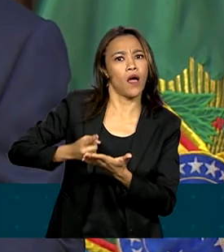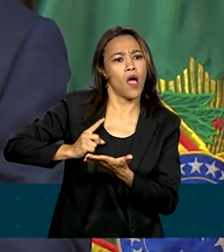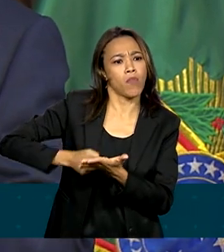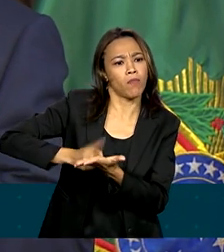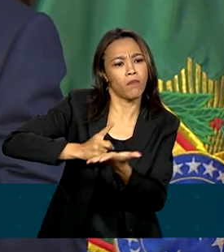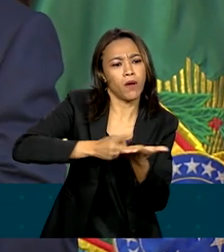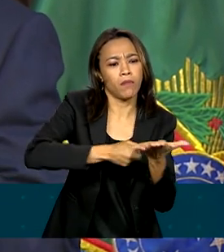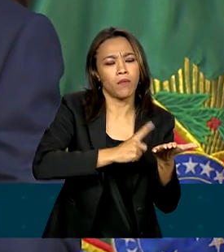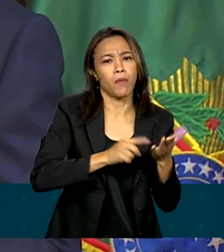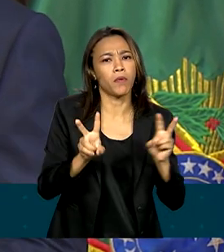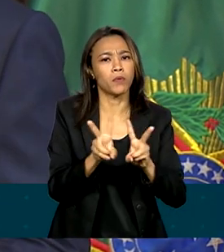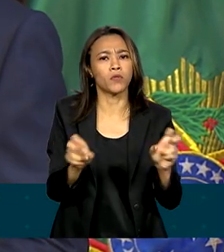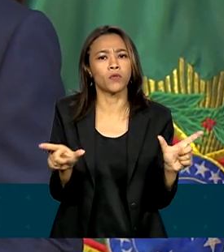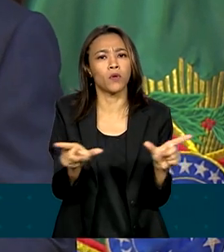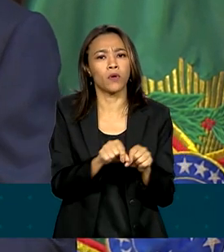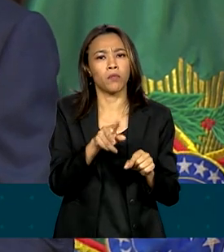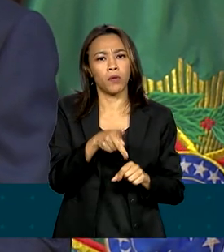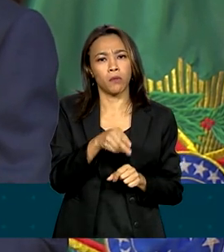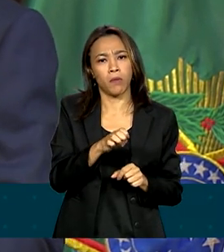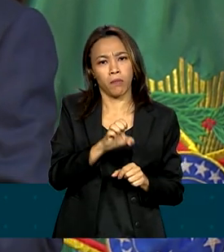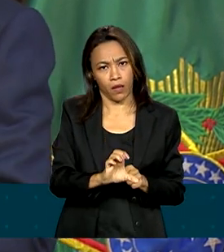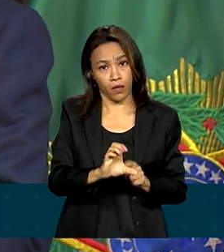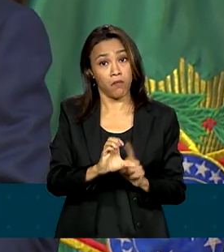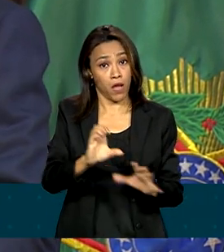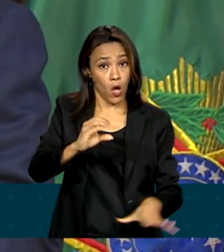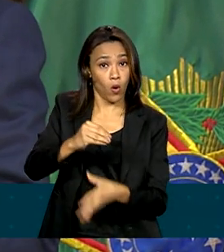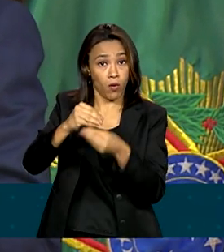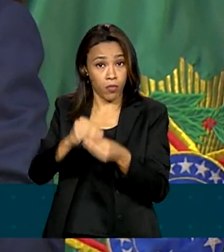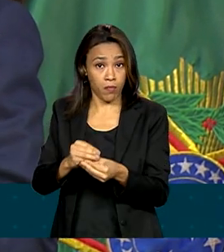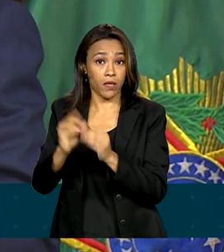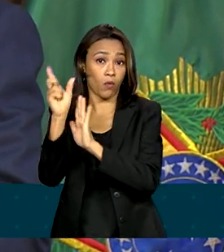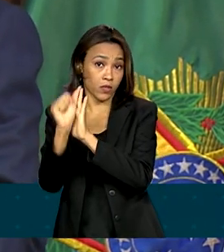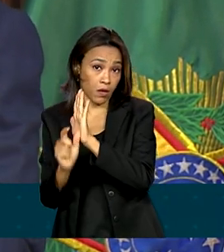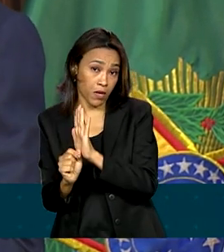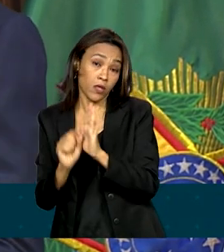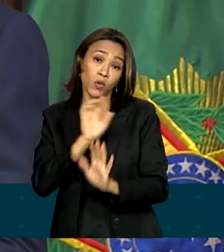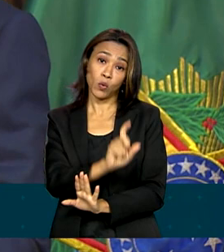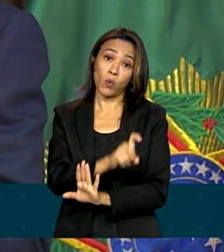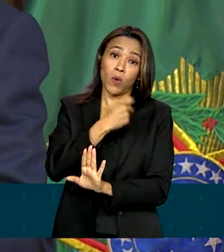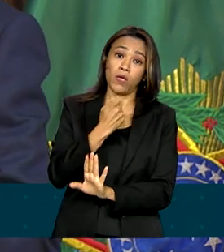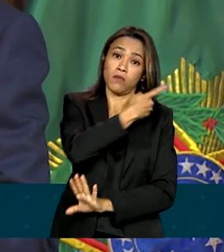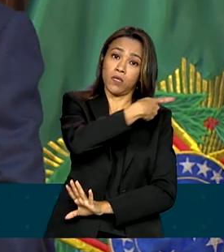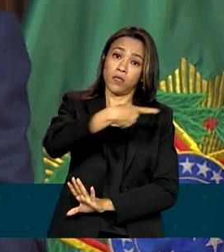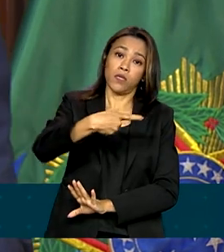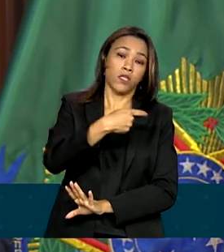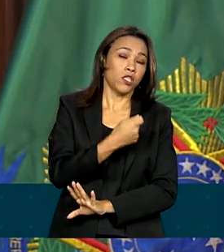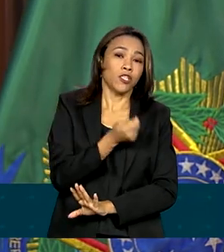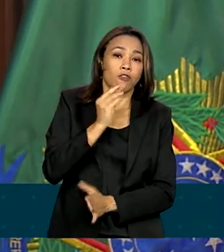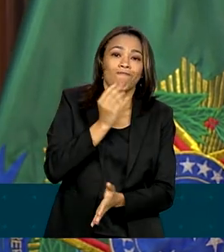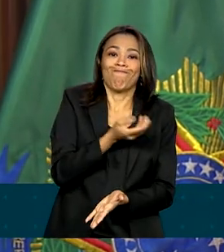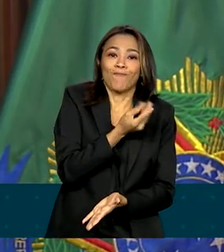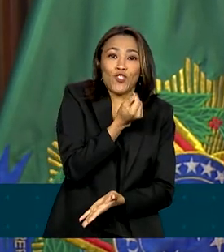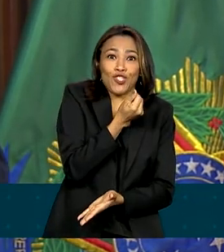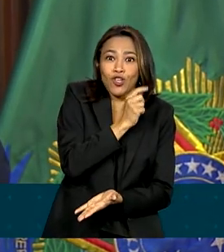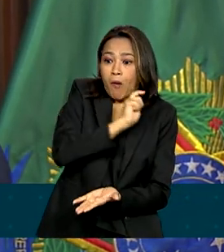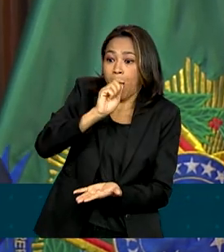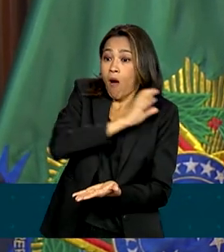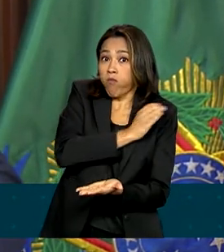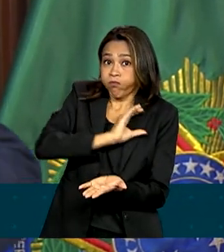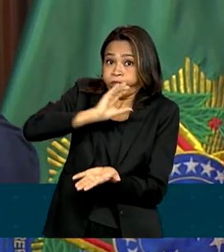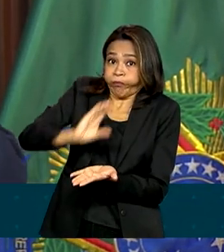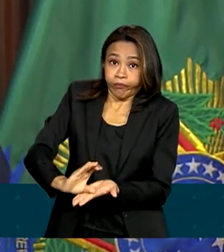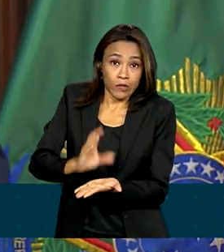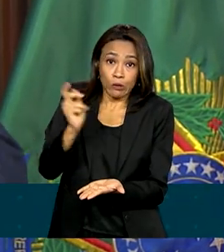por conta de complementação do orçamento do ex-presidente, que não tinha colocado o dinheiro suficiente para pagar